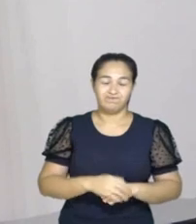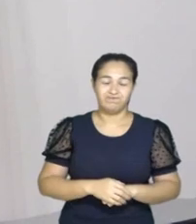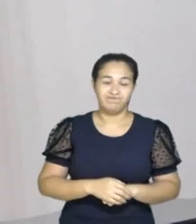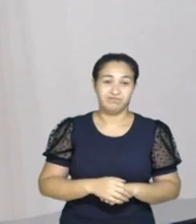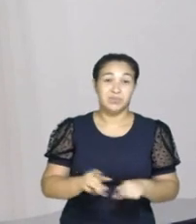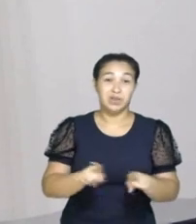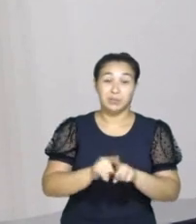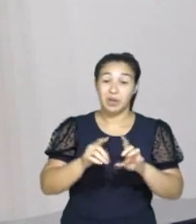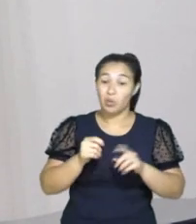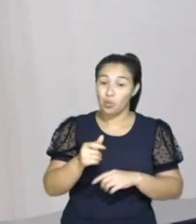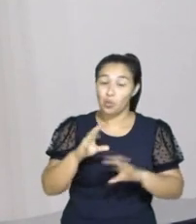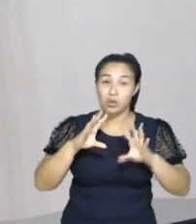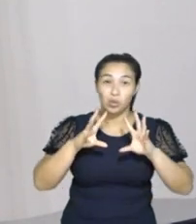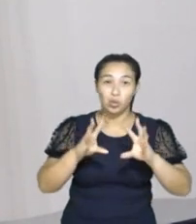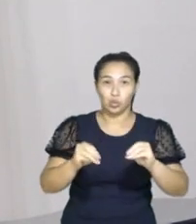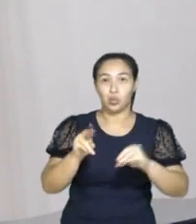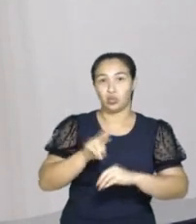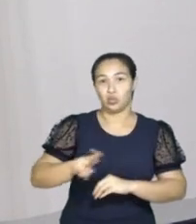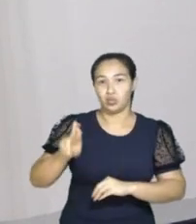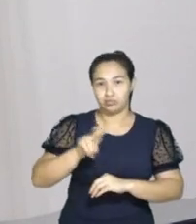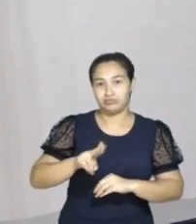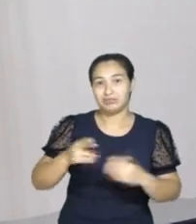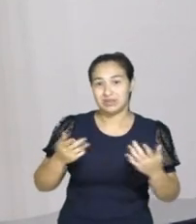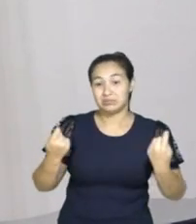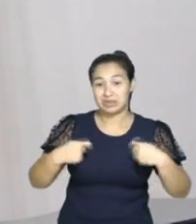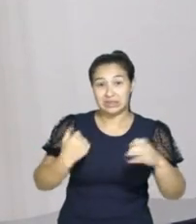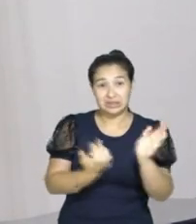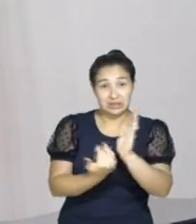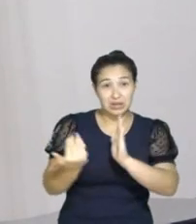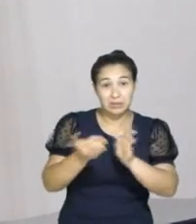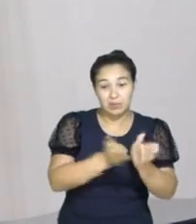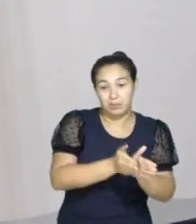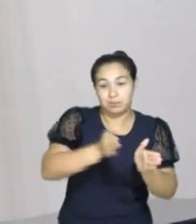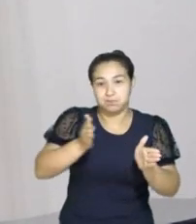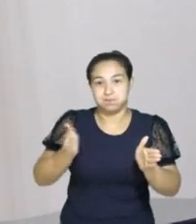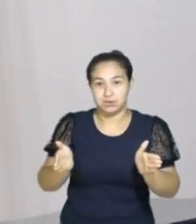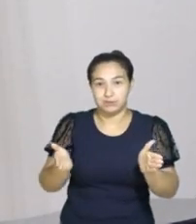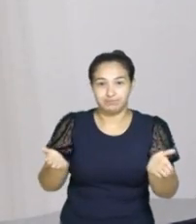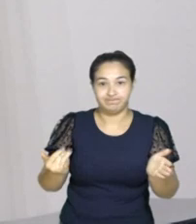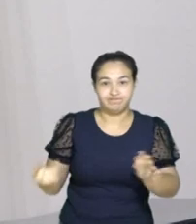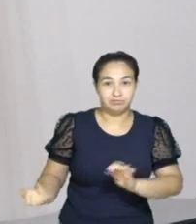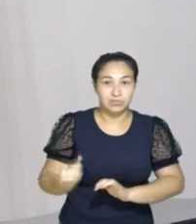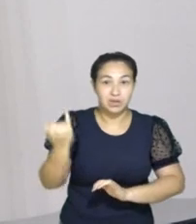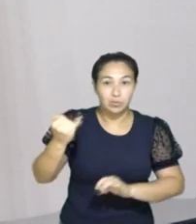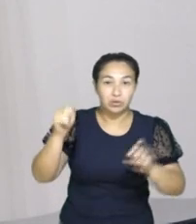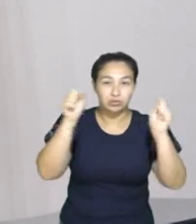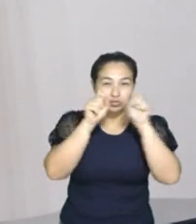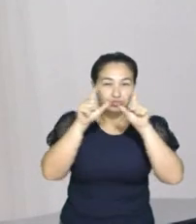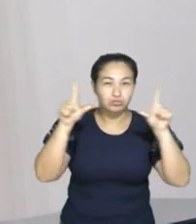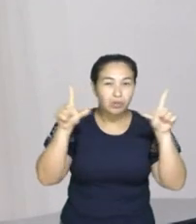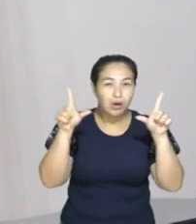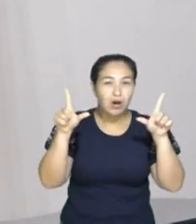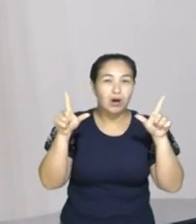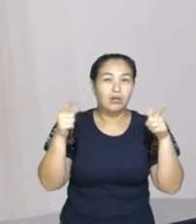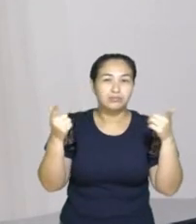total é preciso ampliação por isso é importante que se Fique atento